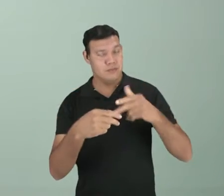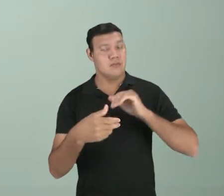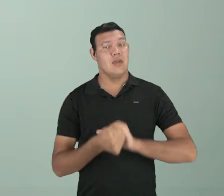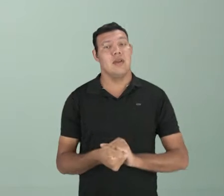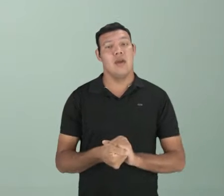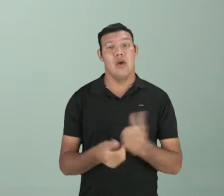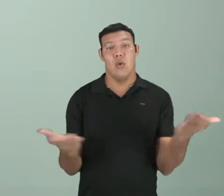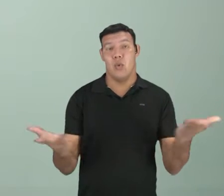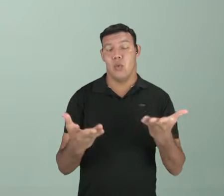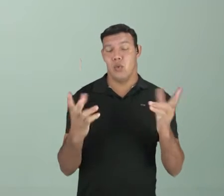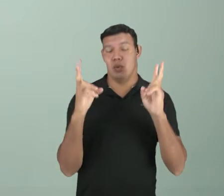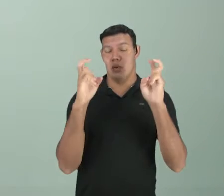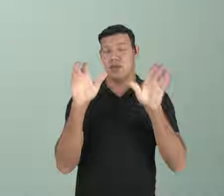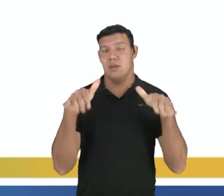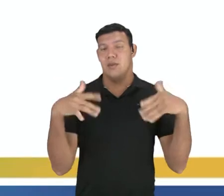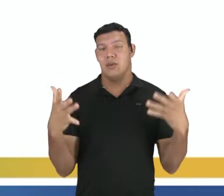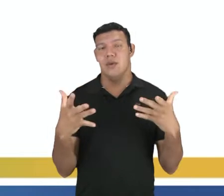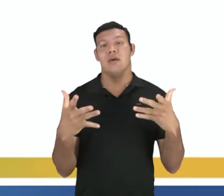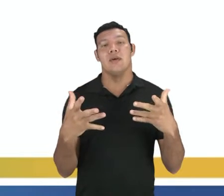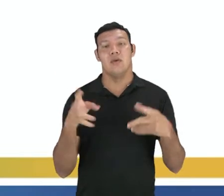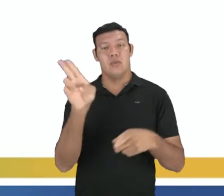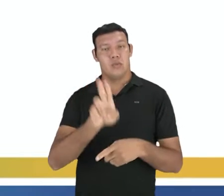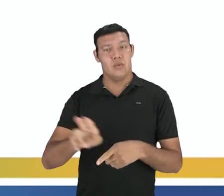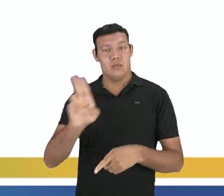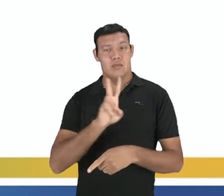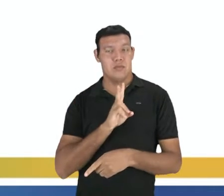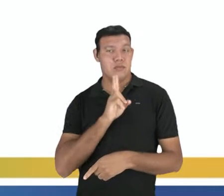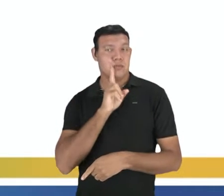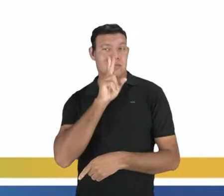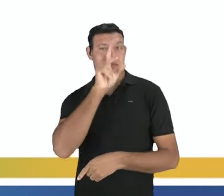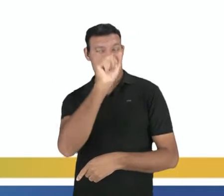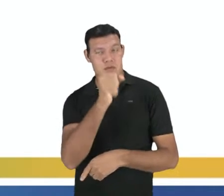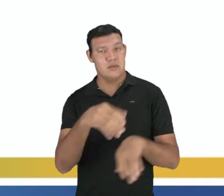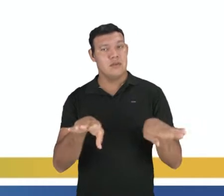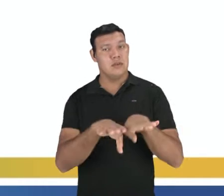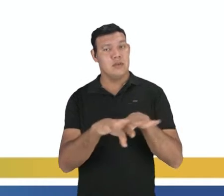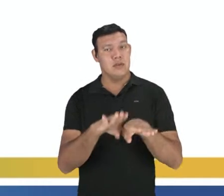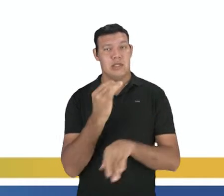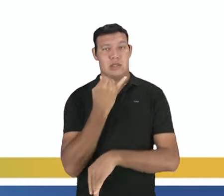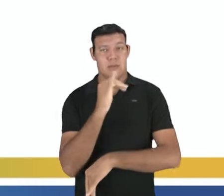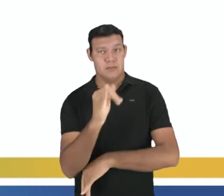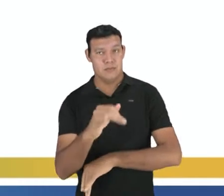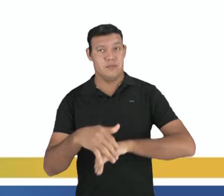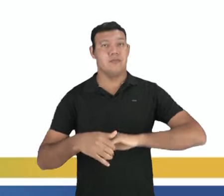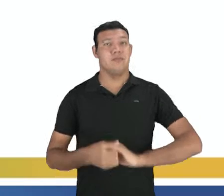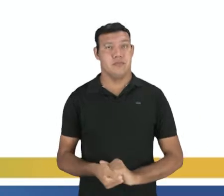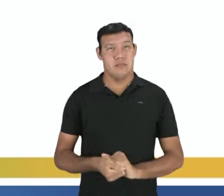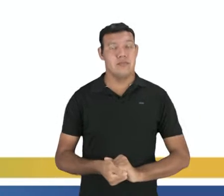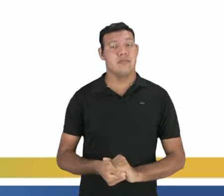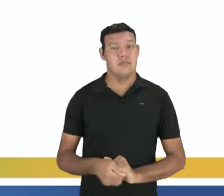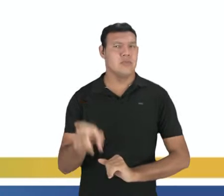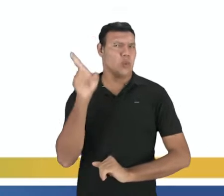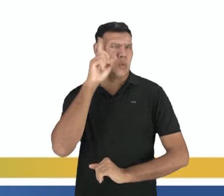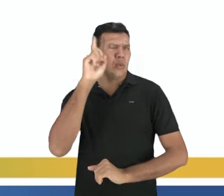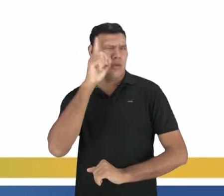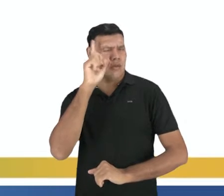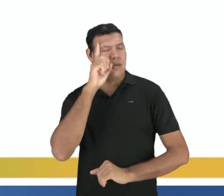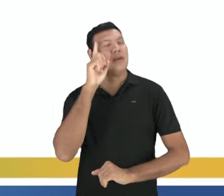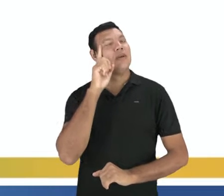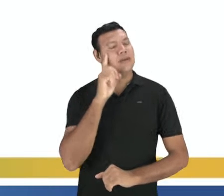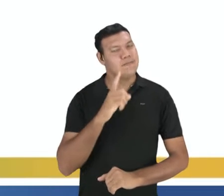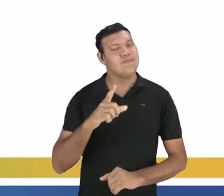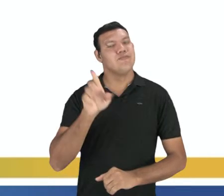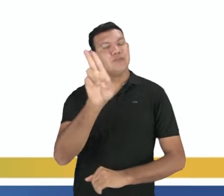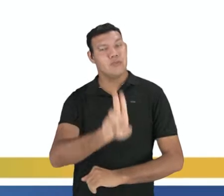energia e esse trabalho Esse é o trabalho de uma força tá cotidianamente você